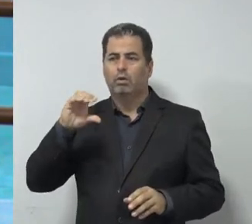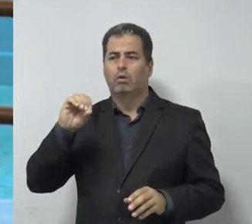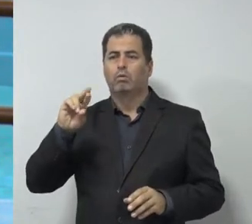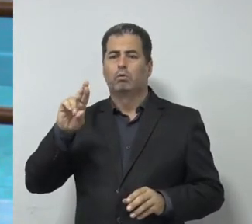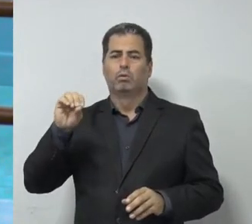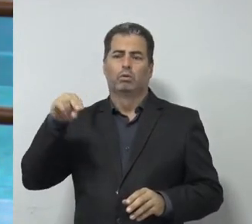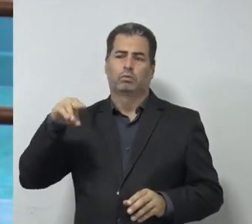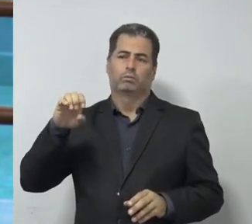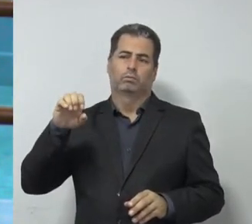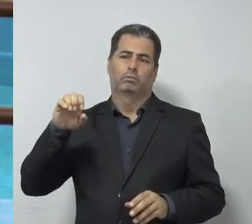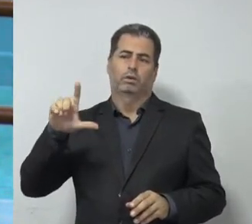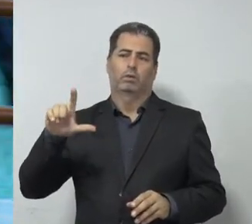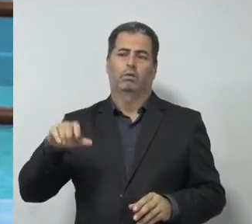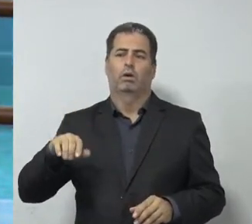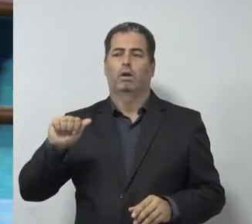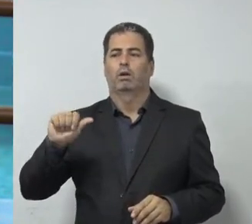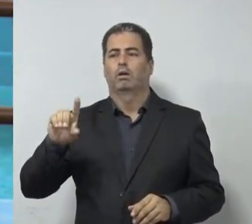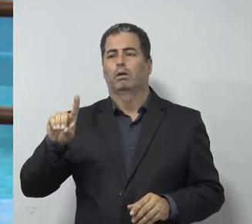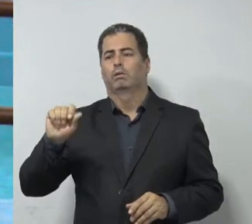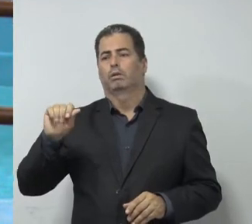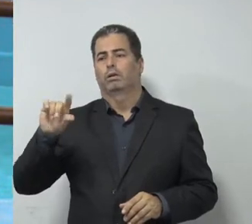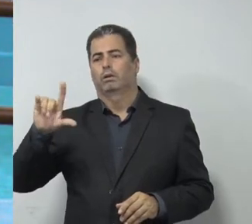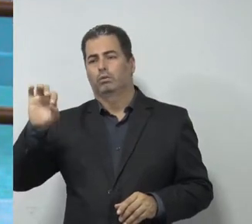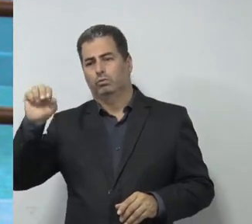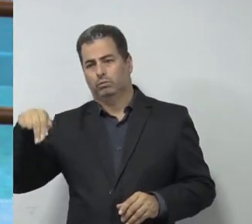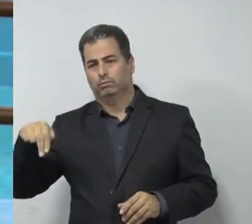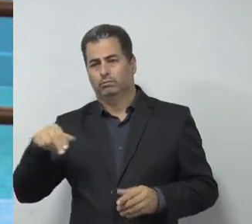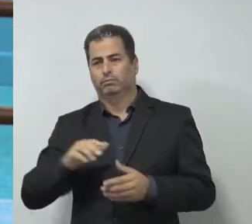Adailton, no qual eu aprendo todos os dias